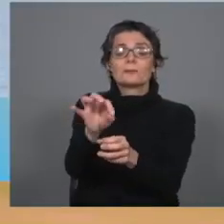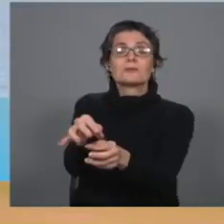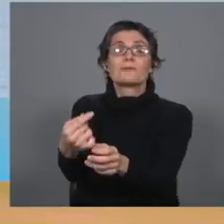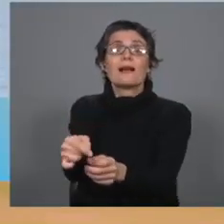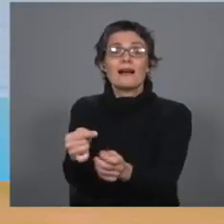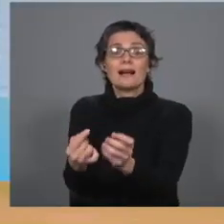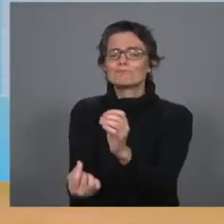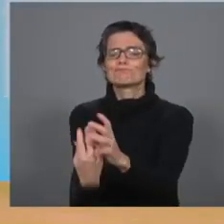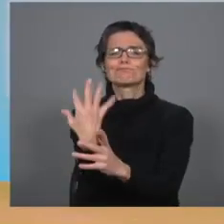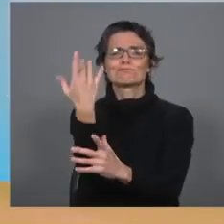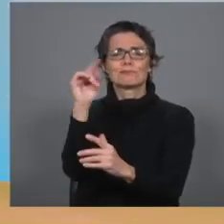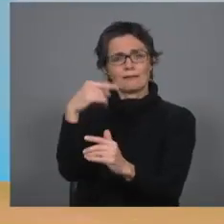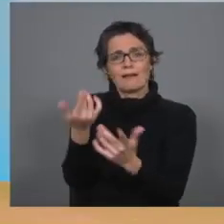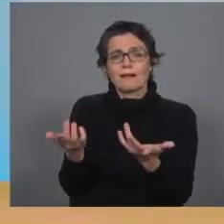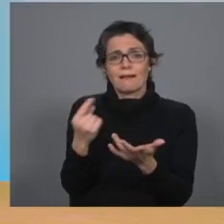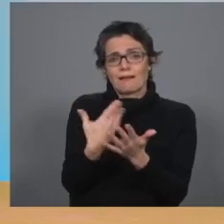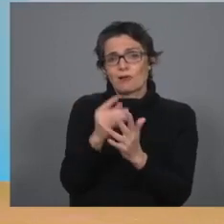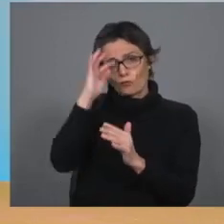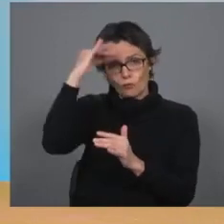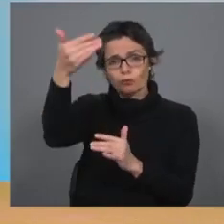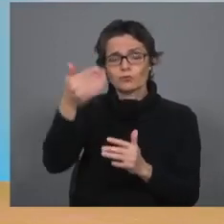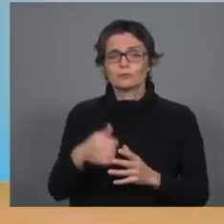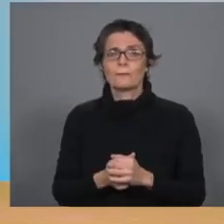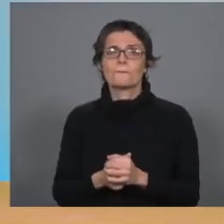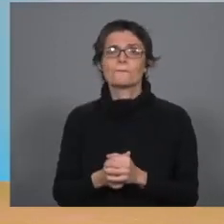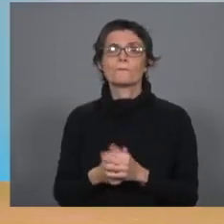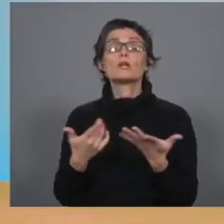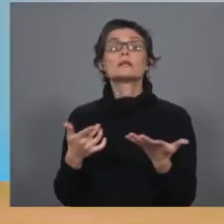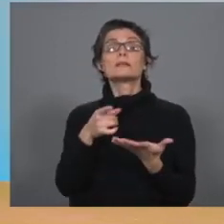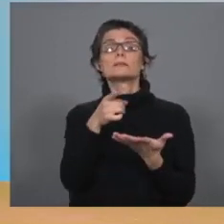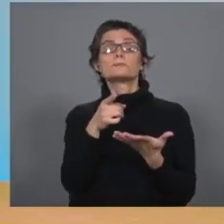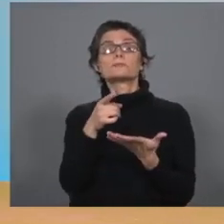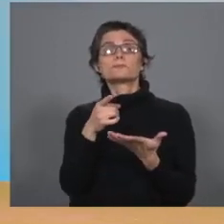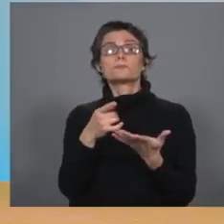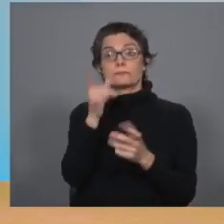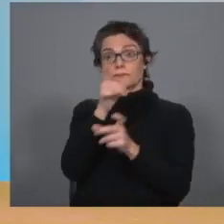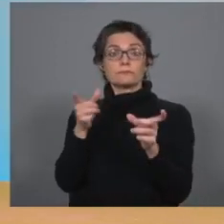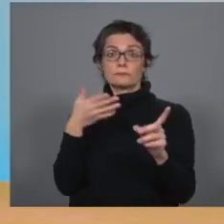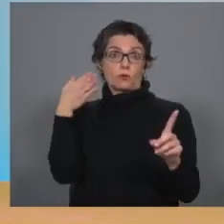e antes dela ser apresentada, os missionários já põem em prática